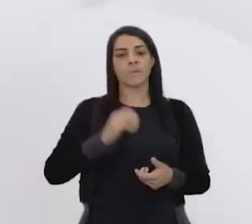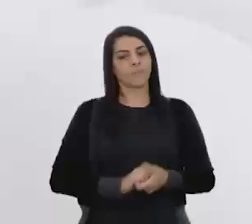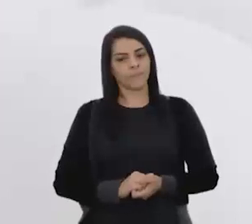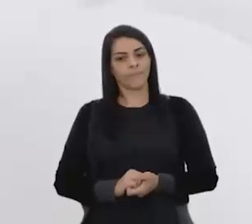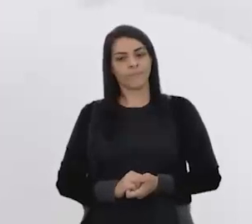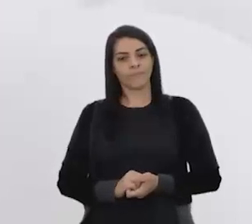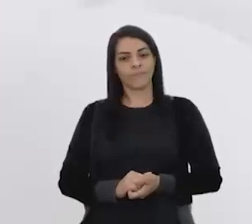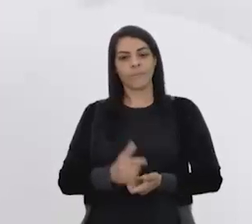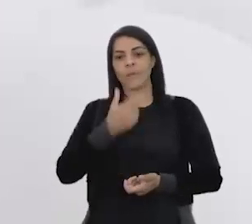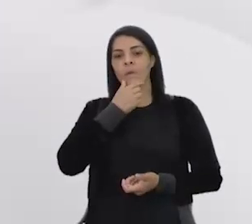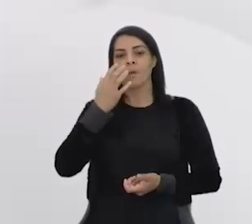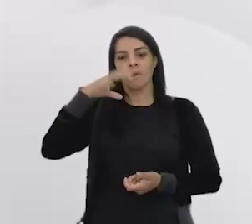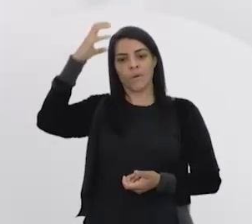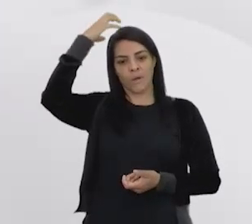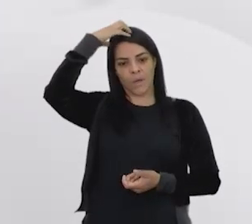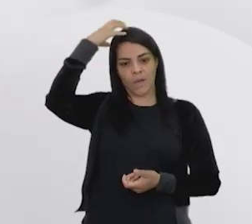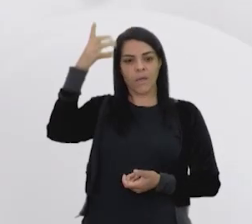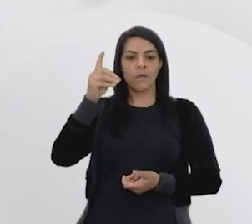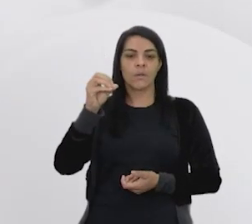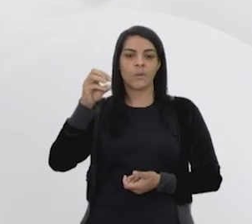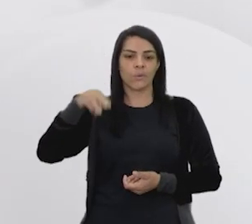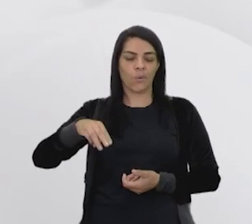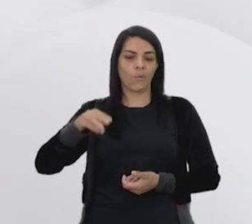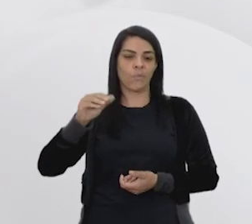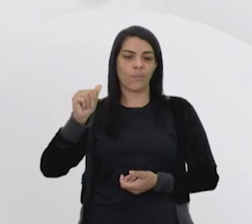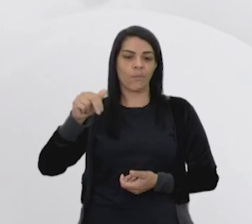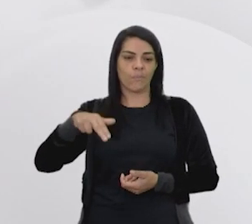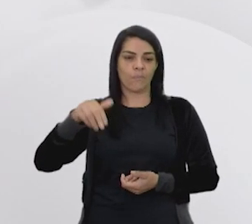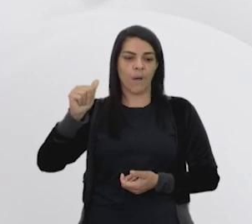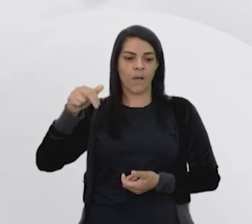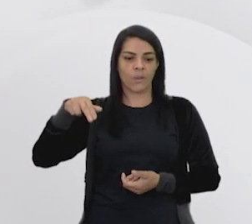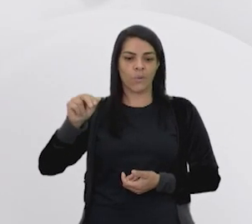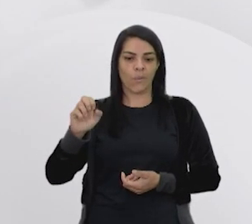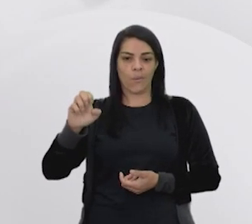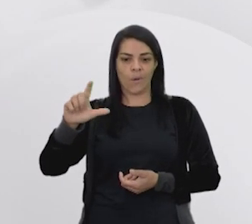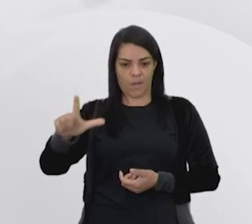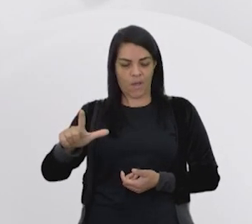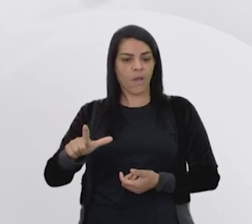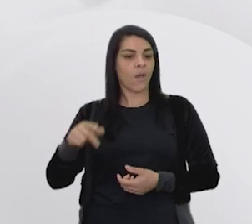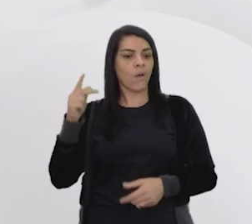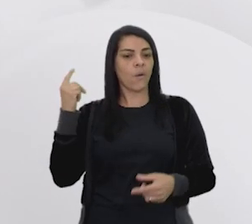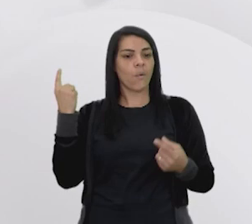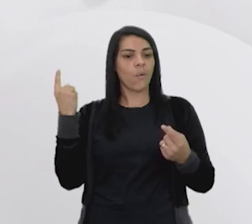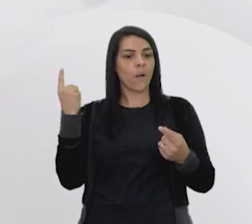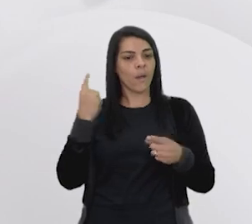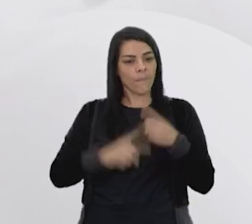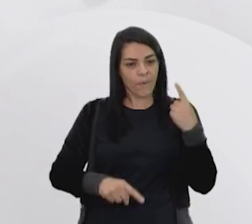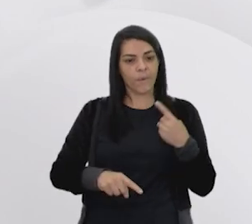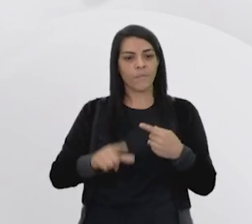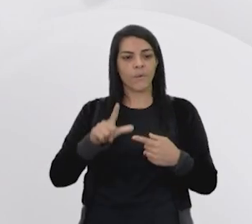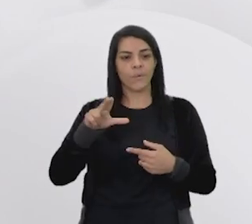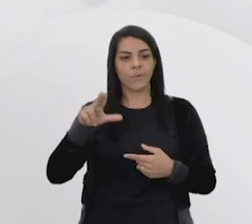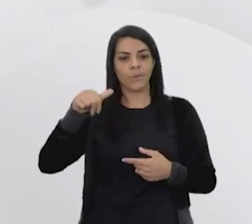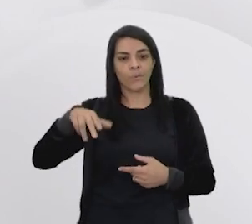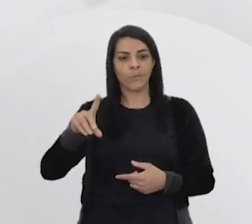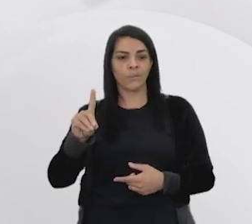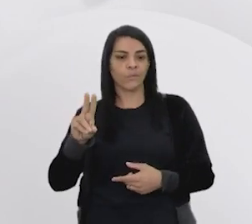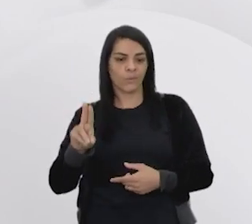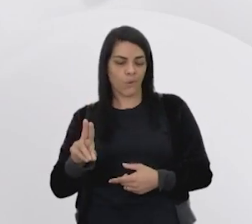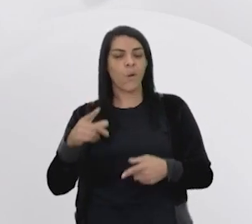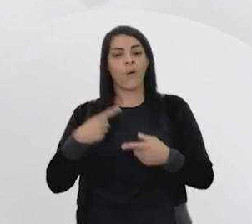O rei Dom Manuel proibiu o lundu porque era considerado algo que contrariava os